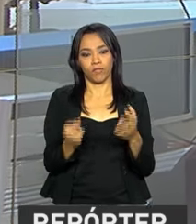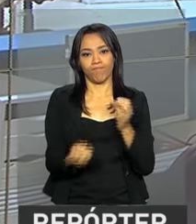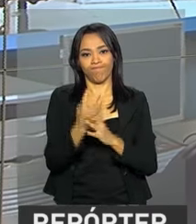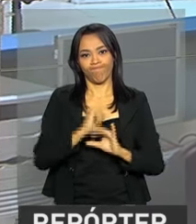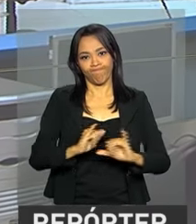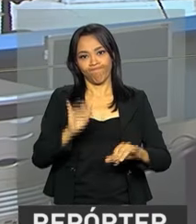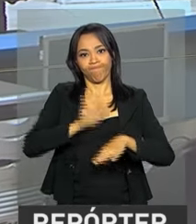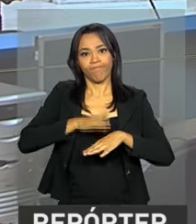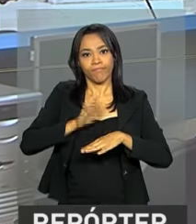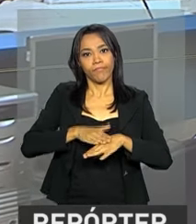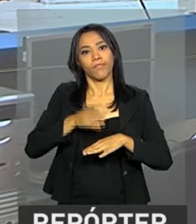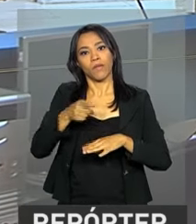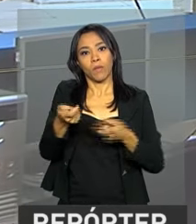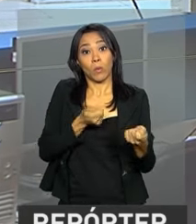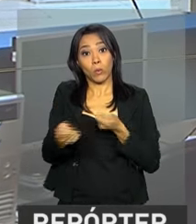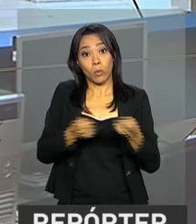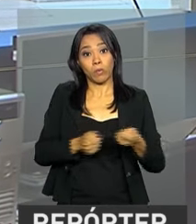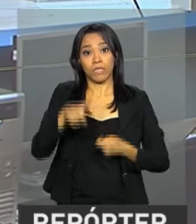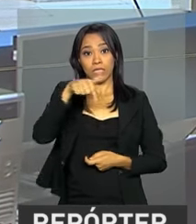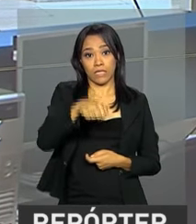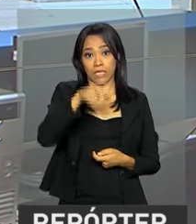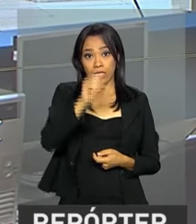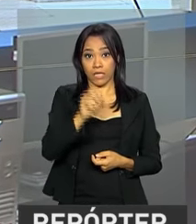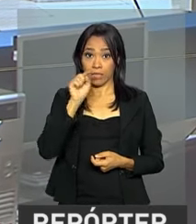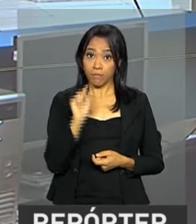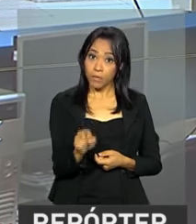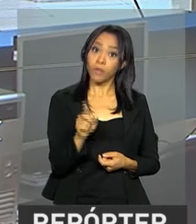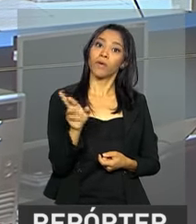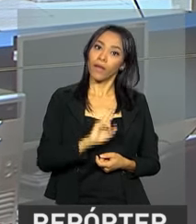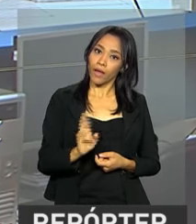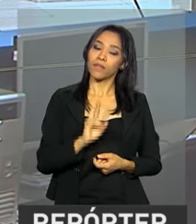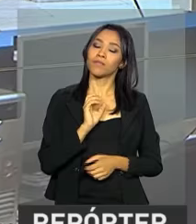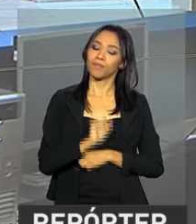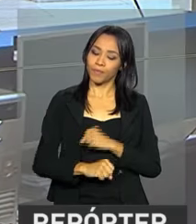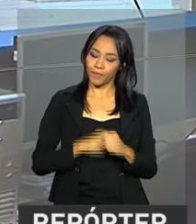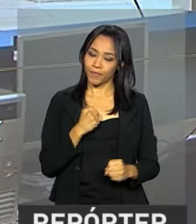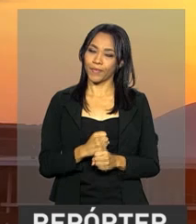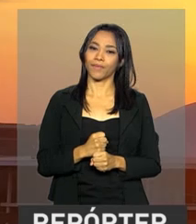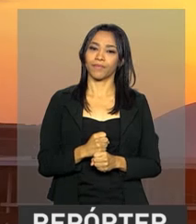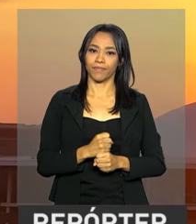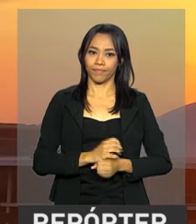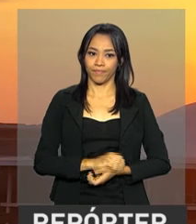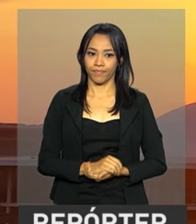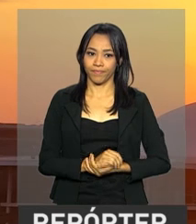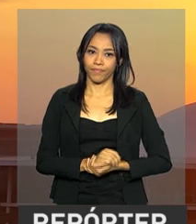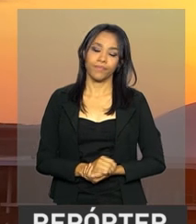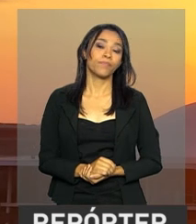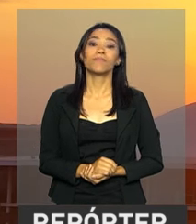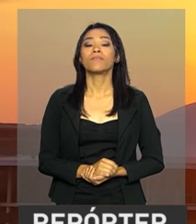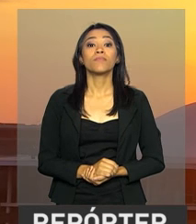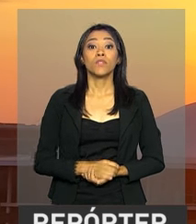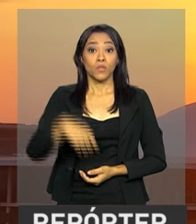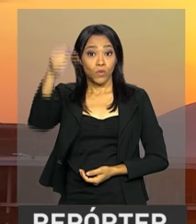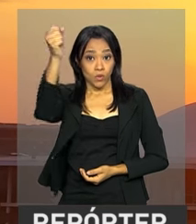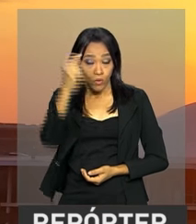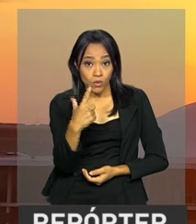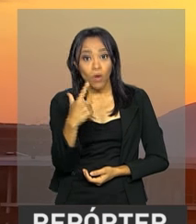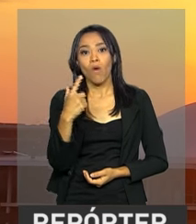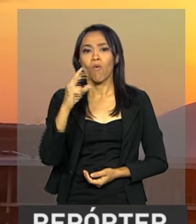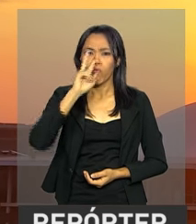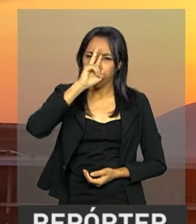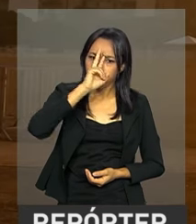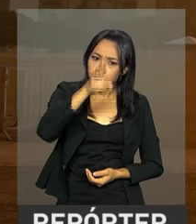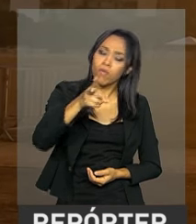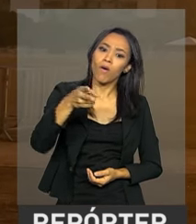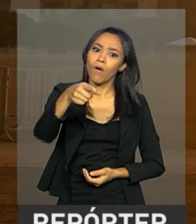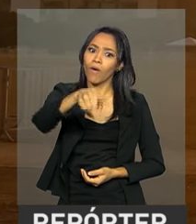iniciativa vai gerar uma economia de R 70.000 por ano o sol forte da capital do